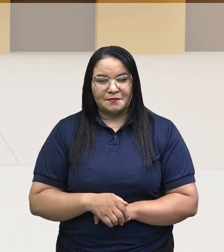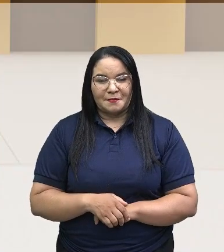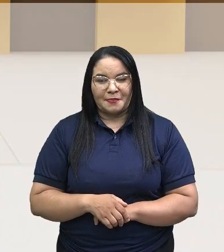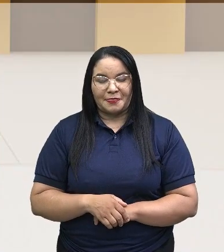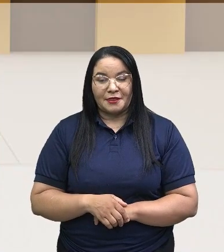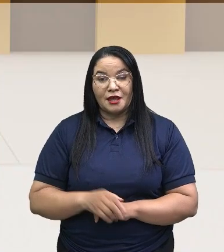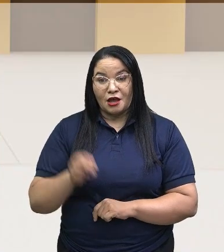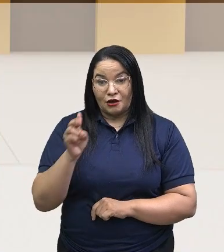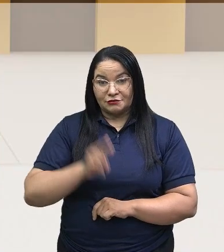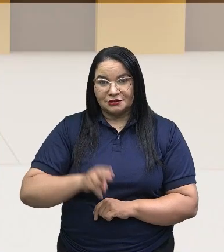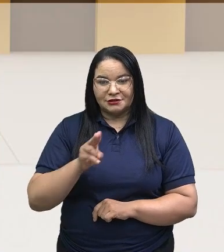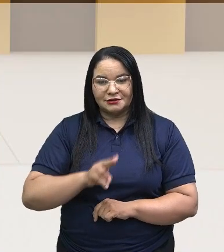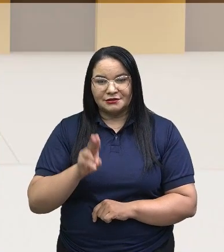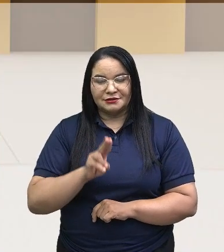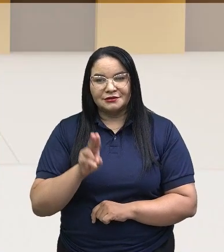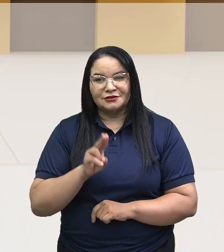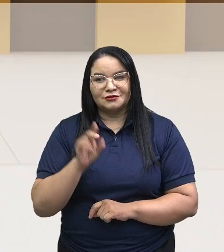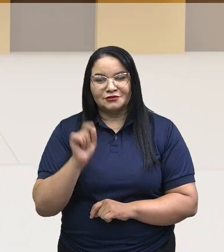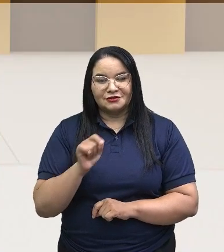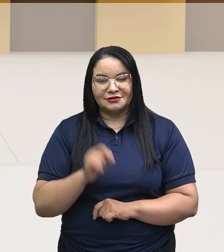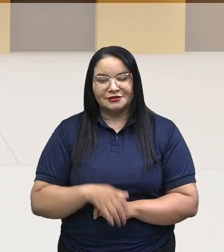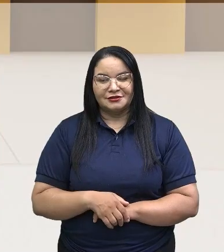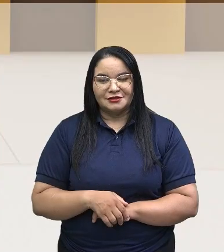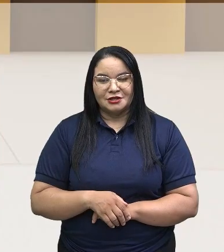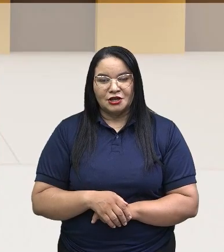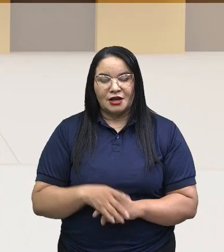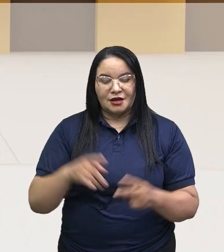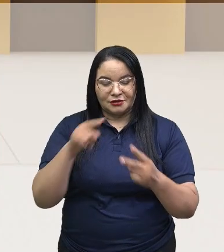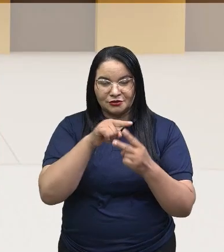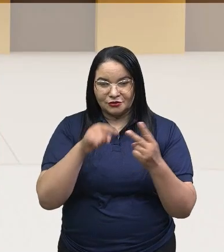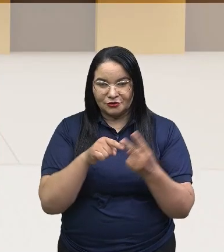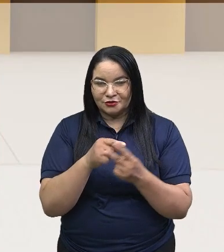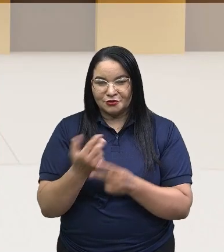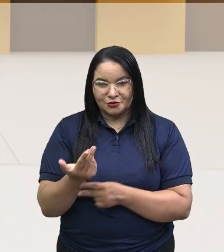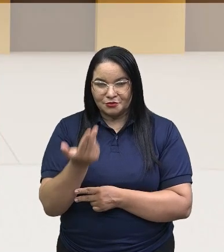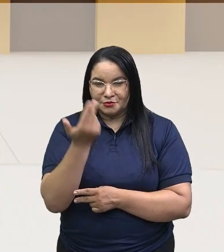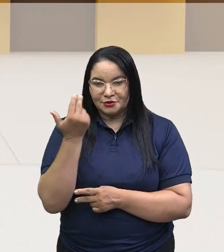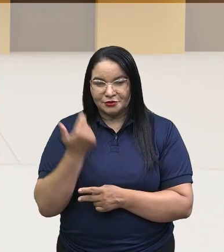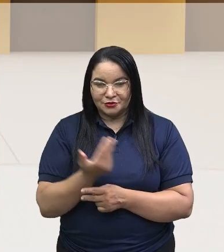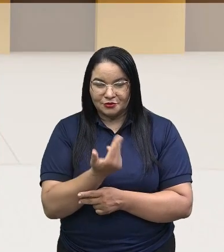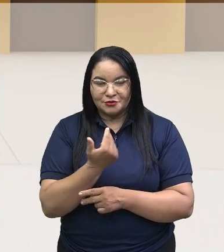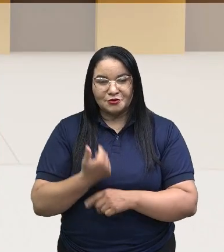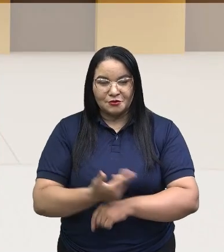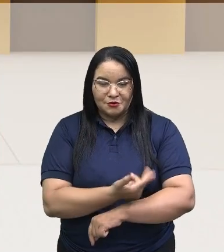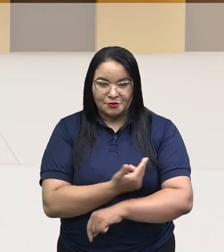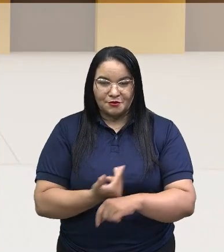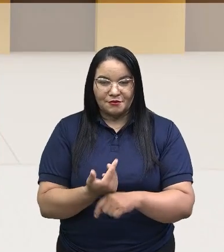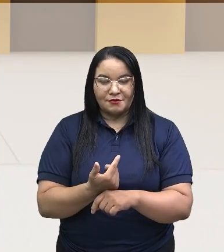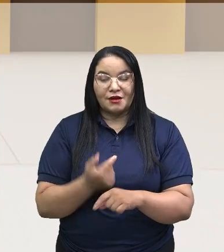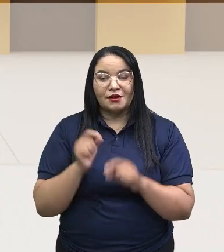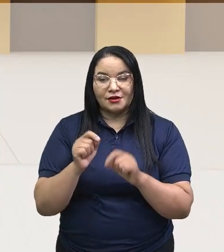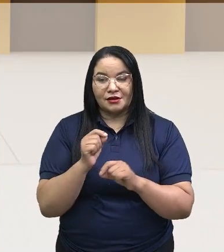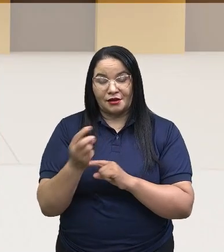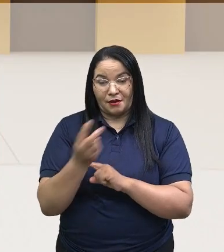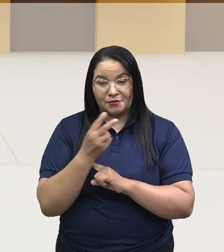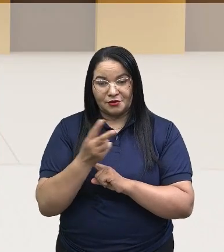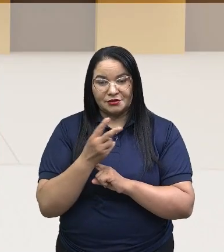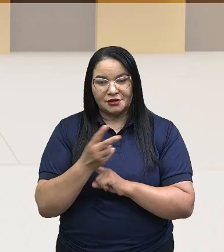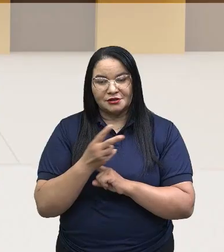a utilização, né, do urucum ou do genipapo, a gente está falando aí de uma barreira física, né,